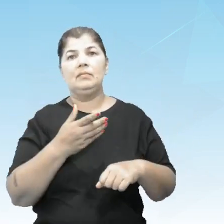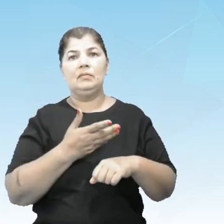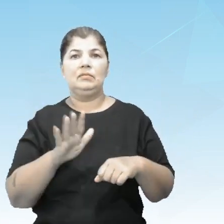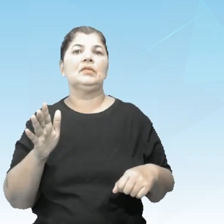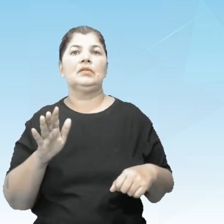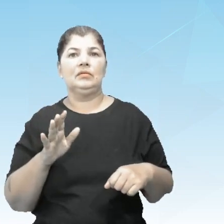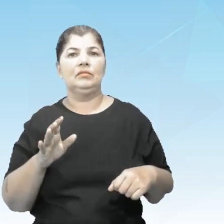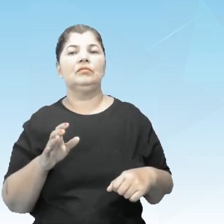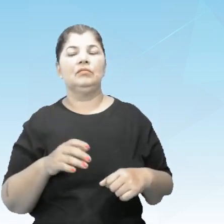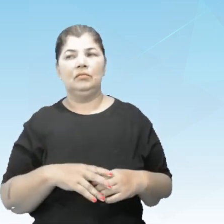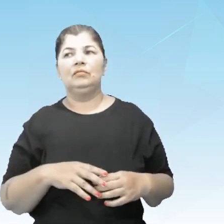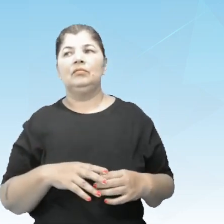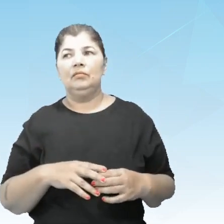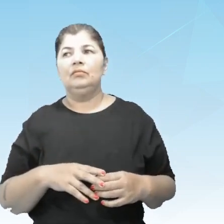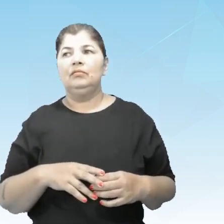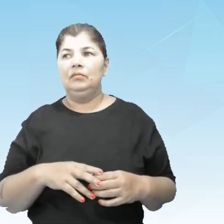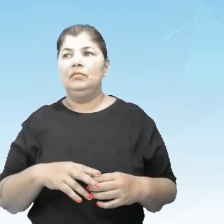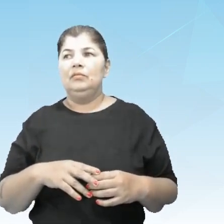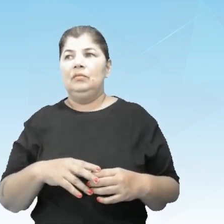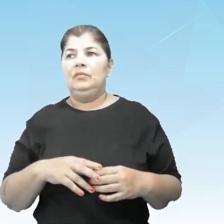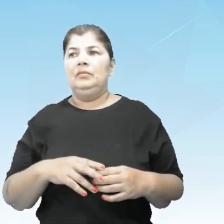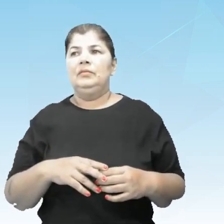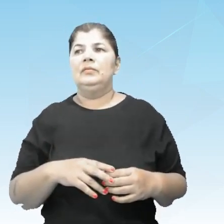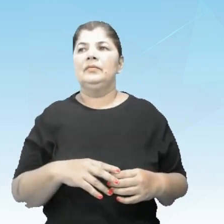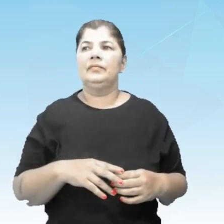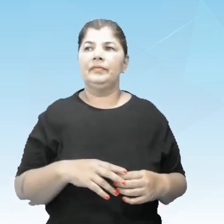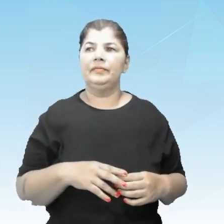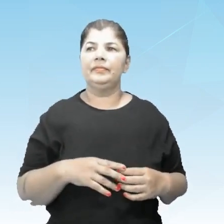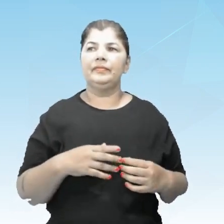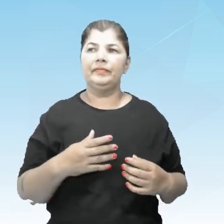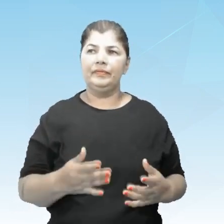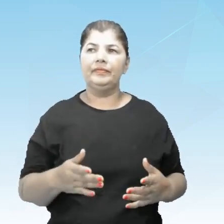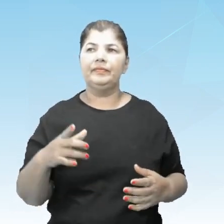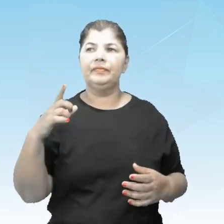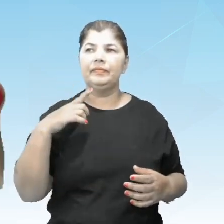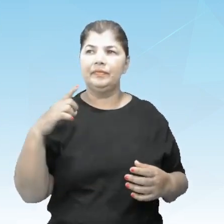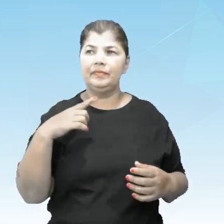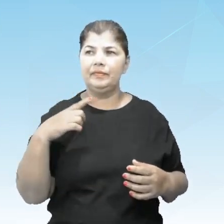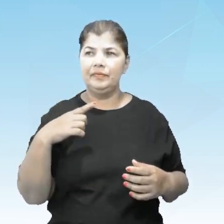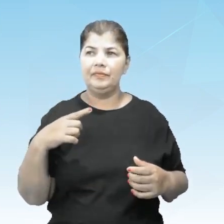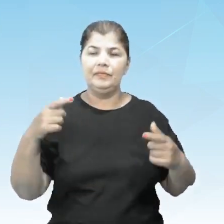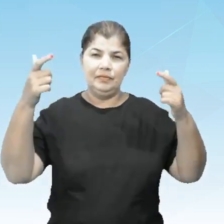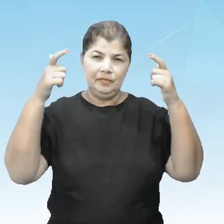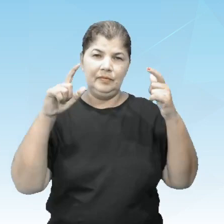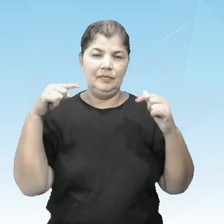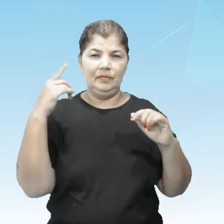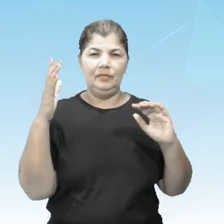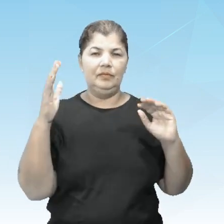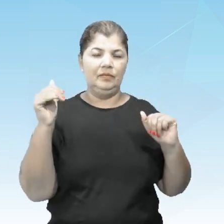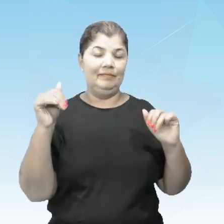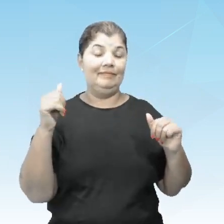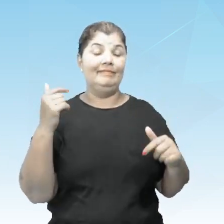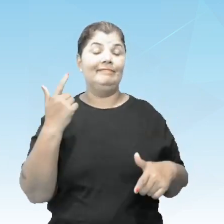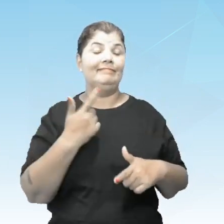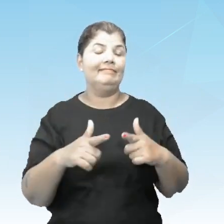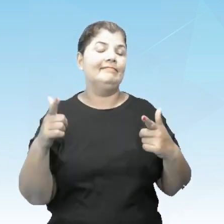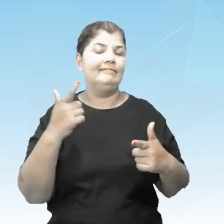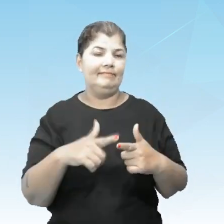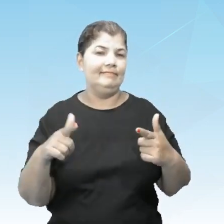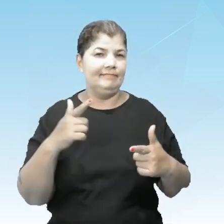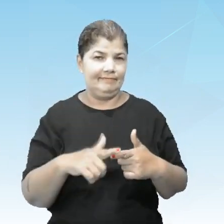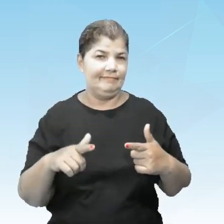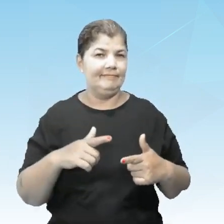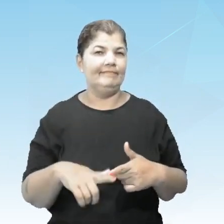era para os chapetones. Aí vem o Império Espanhol em crise. Eita, prezados